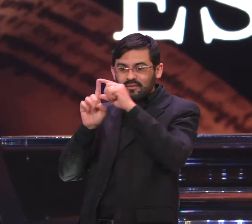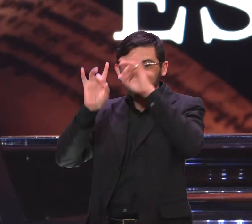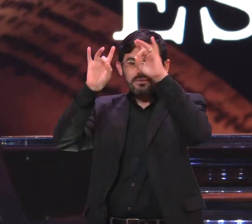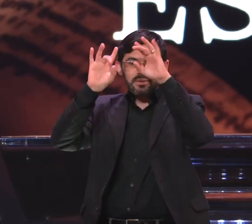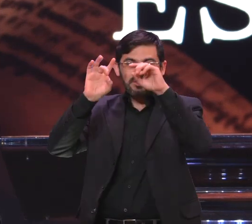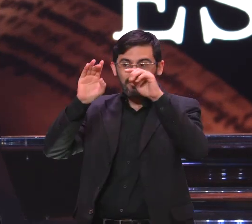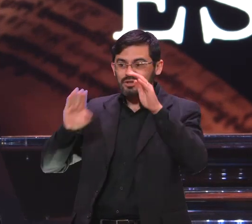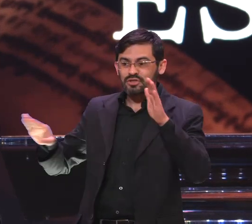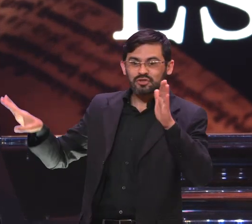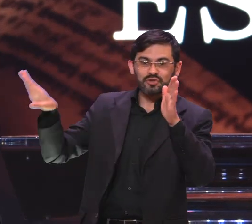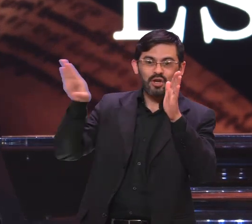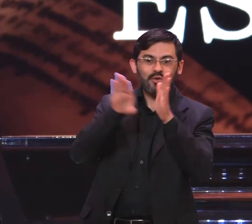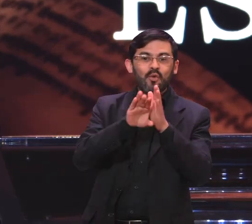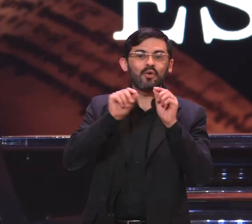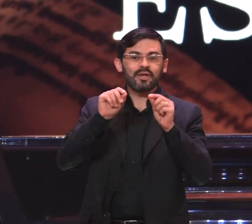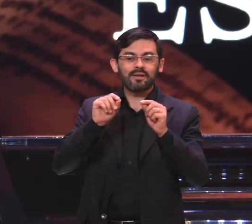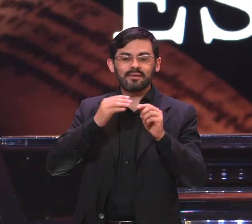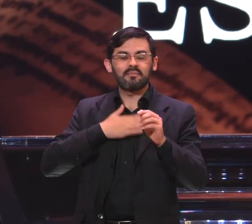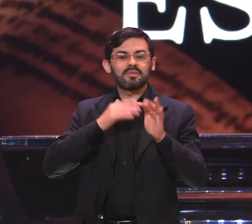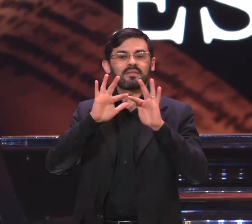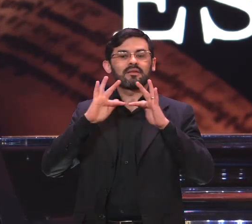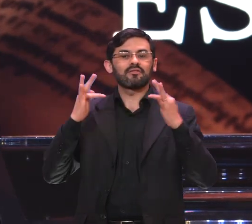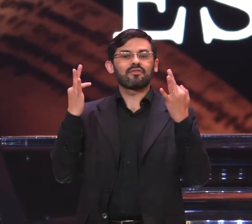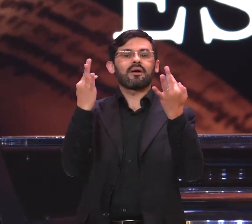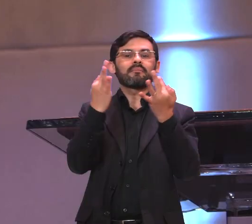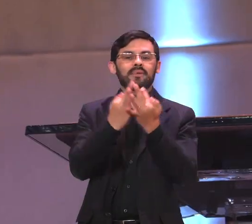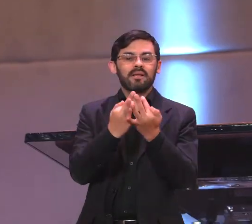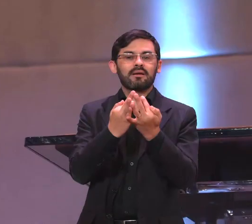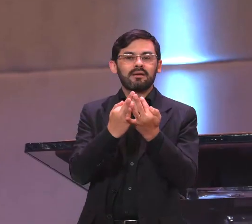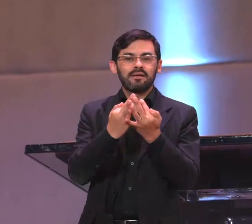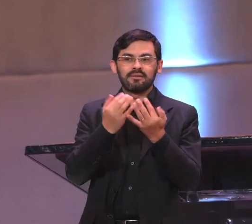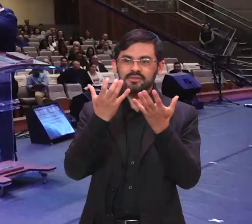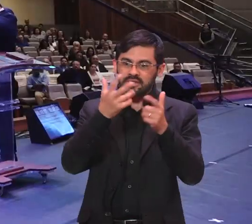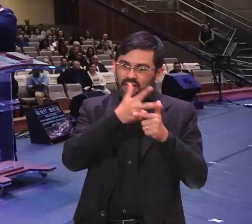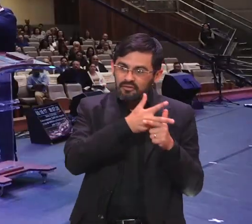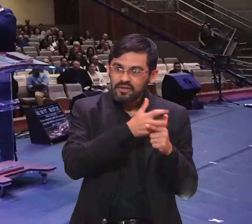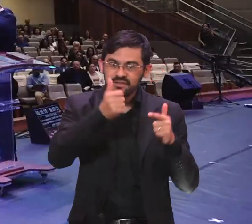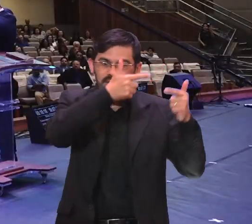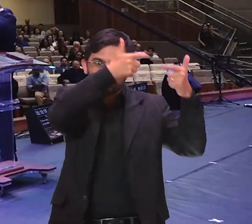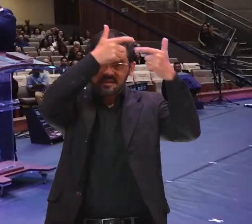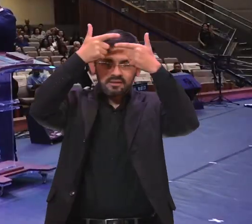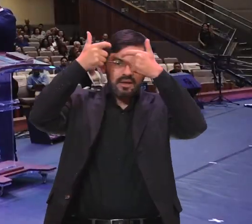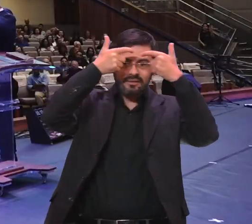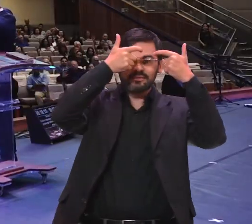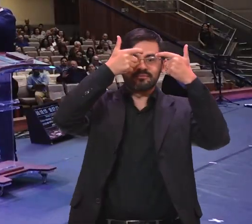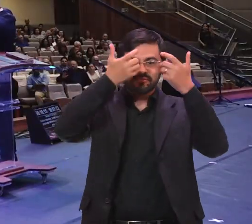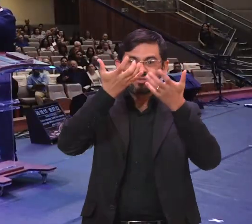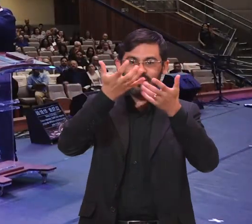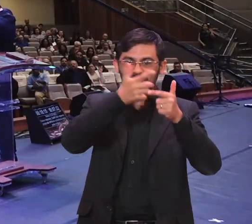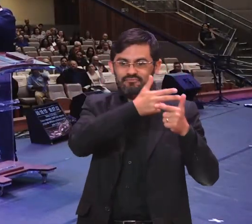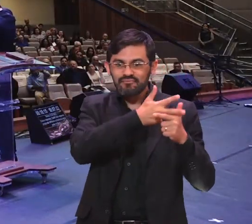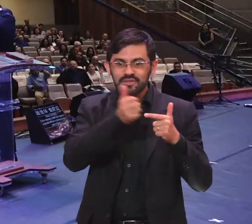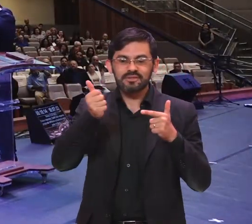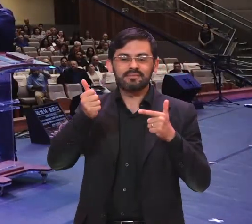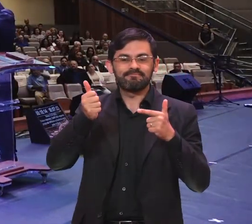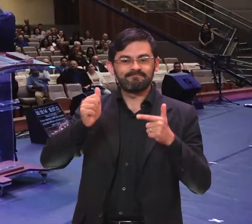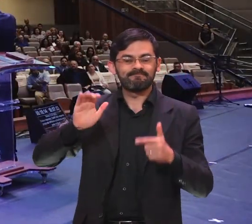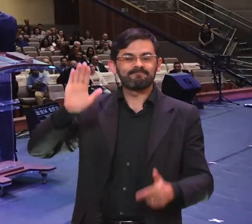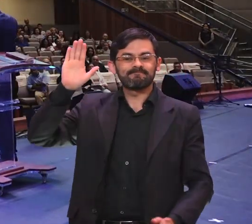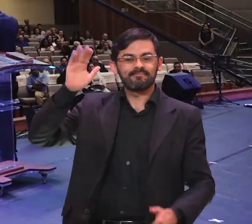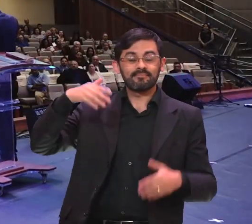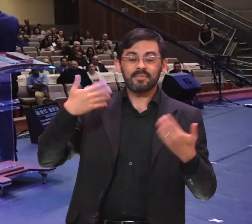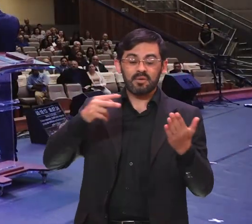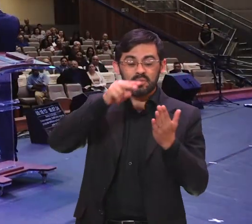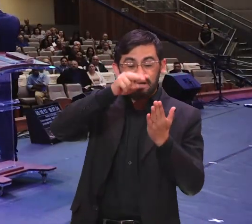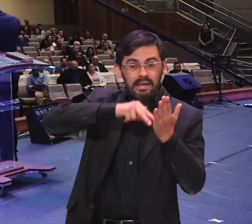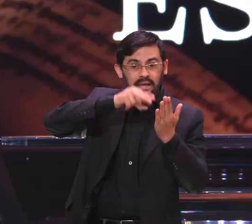na minha casa. Quem quer vencer guerras espirituais aqui? Leia a